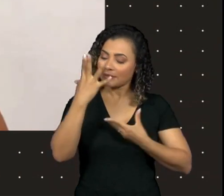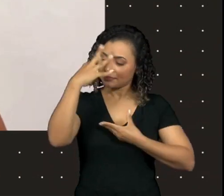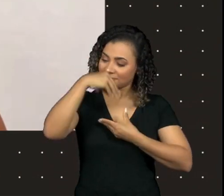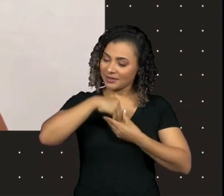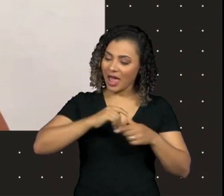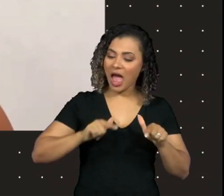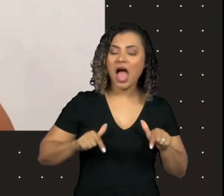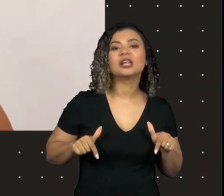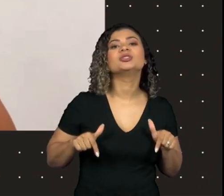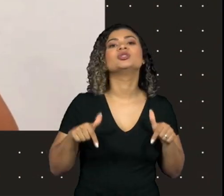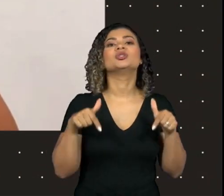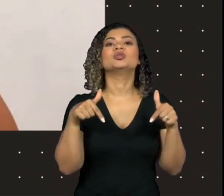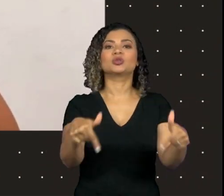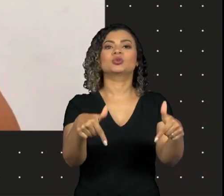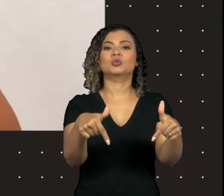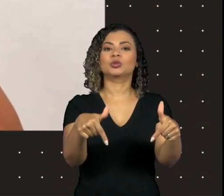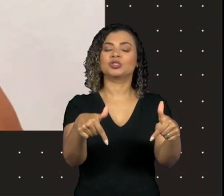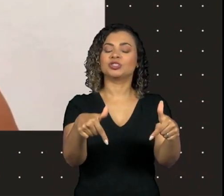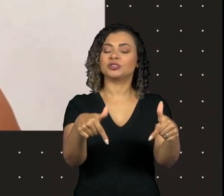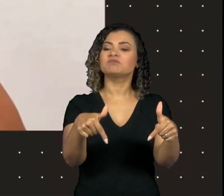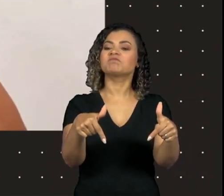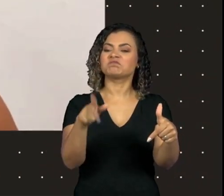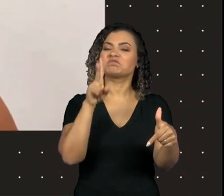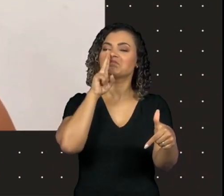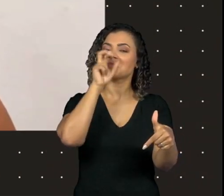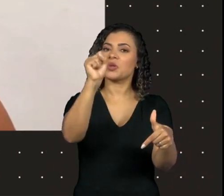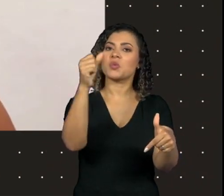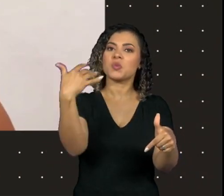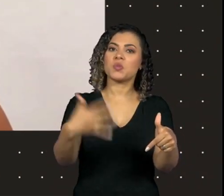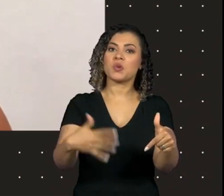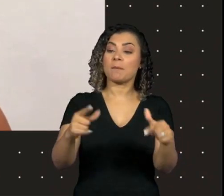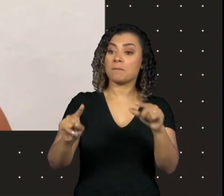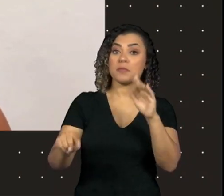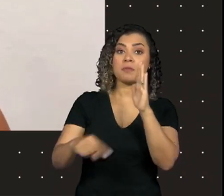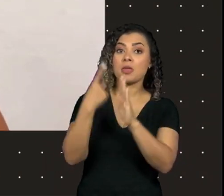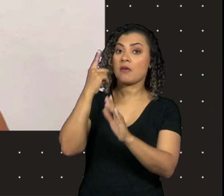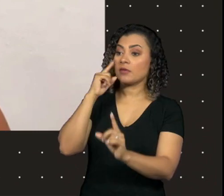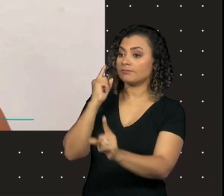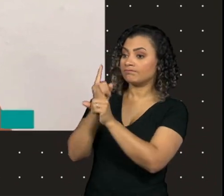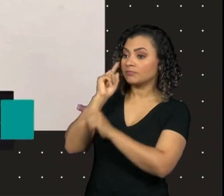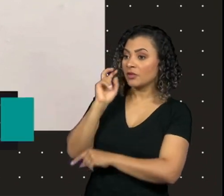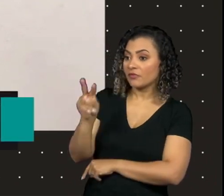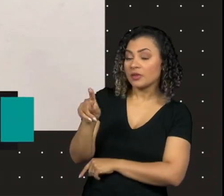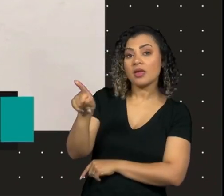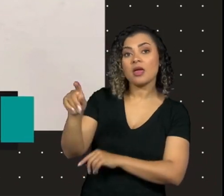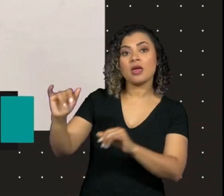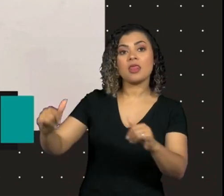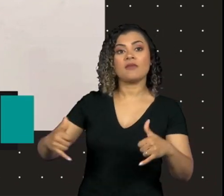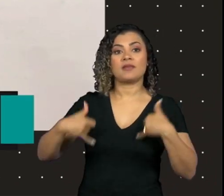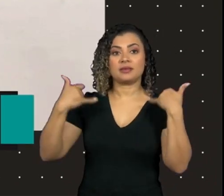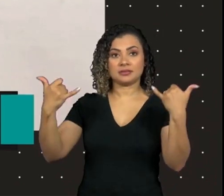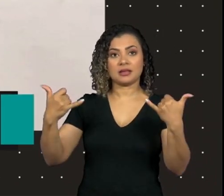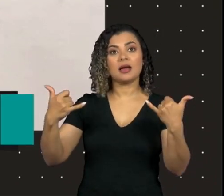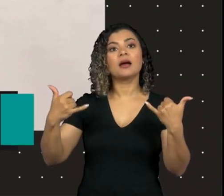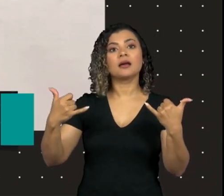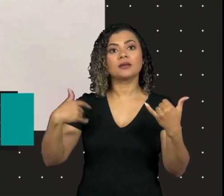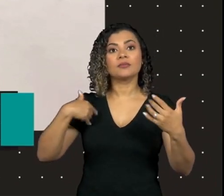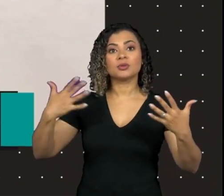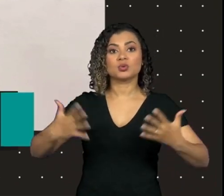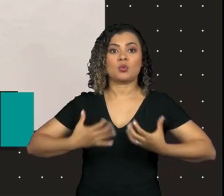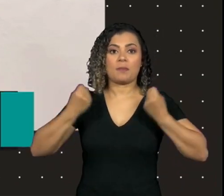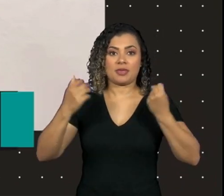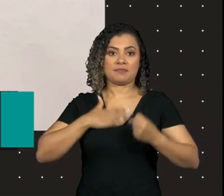tem atitudes muito fortes. A primeira vez que eu vi a Ana foi um aniversário meu, fizeram uma